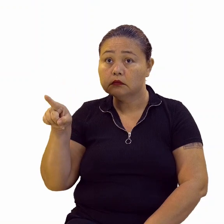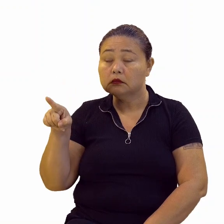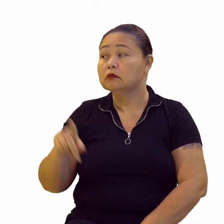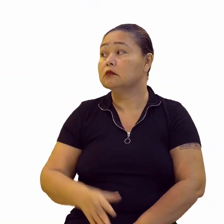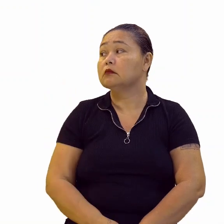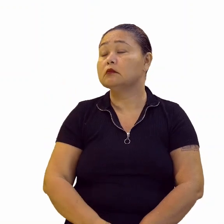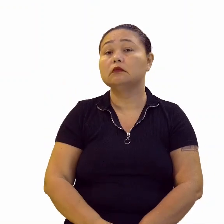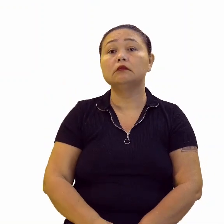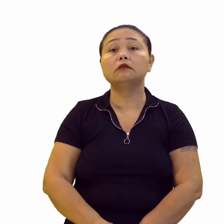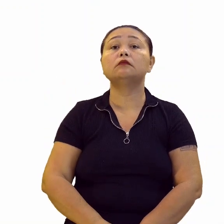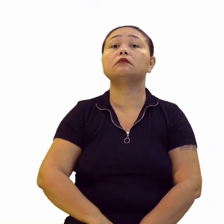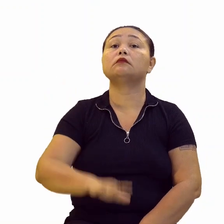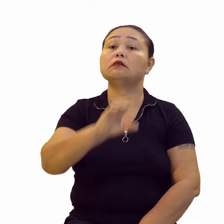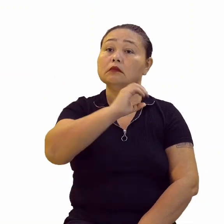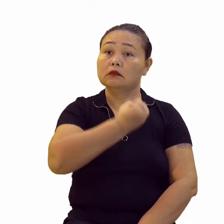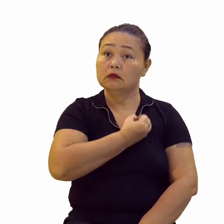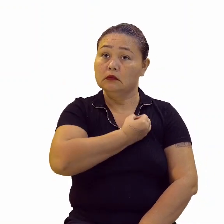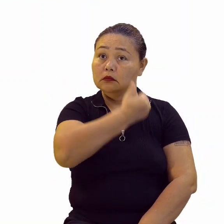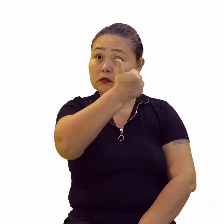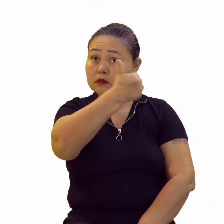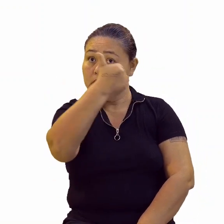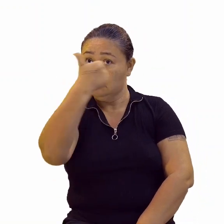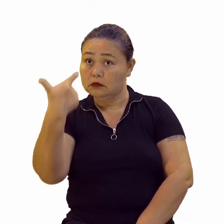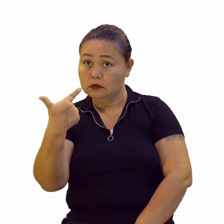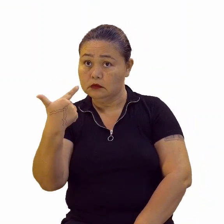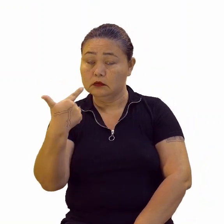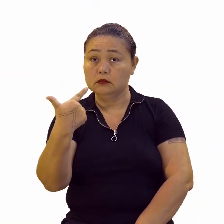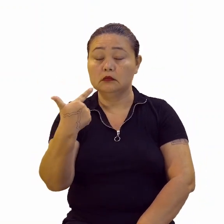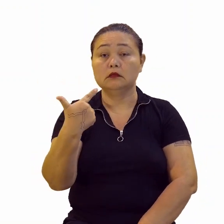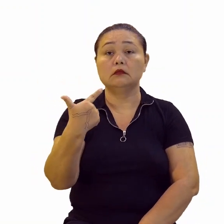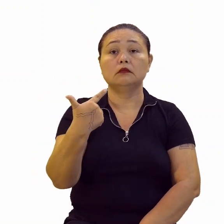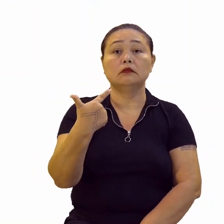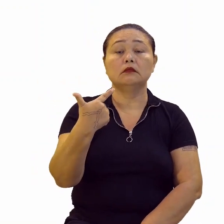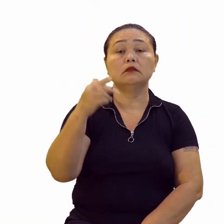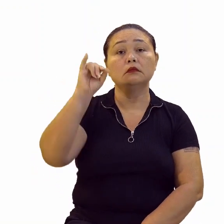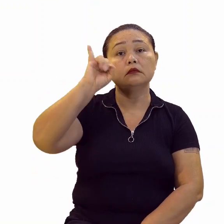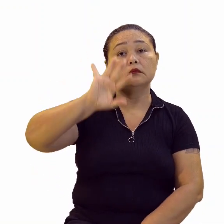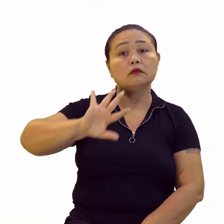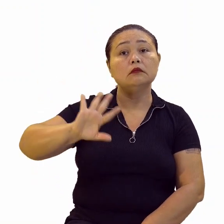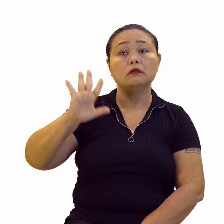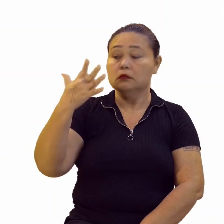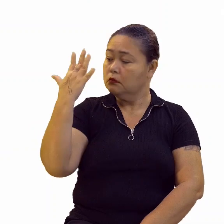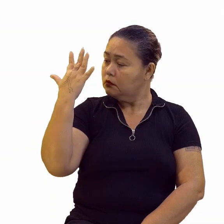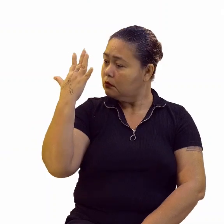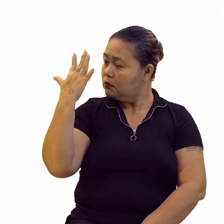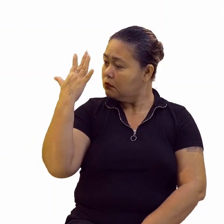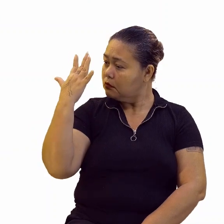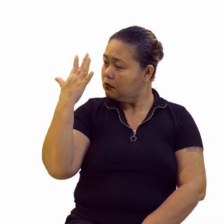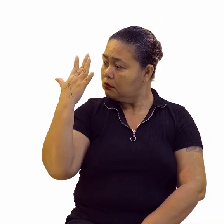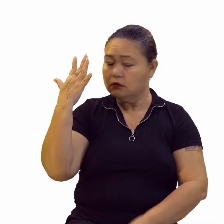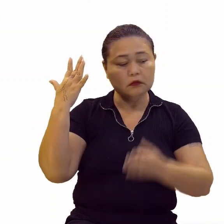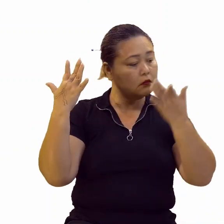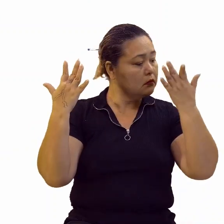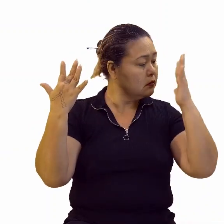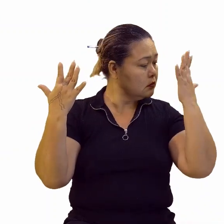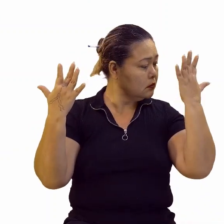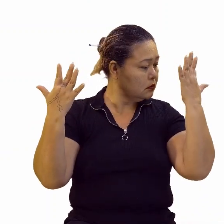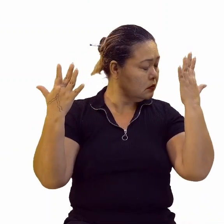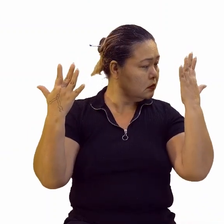Da esquerda para a direita, da 1 para 2. Agora olha a imagem refletida no espelho.